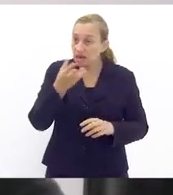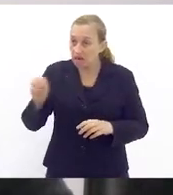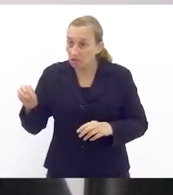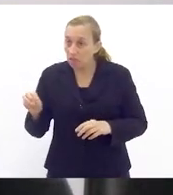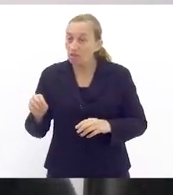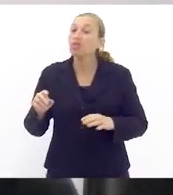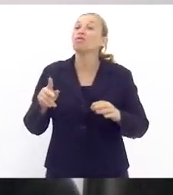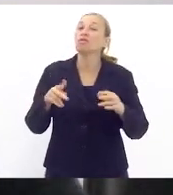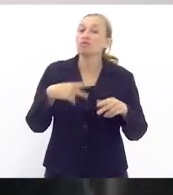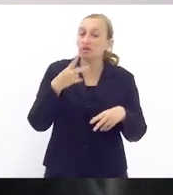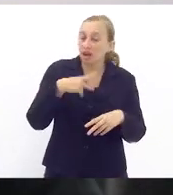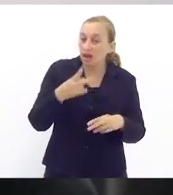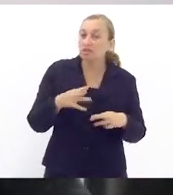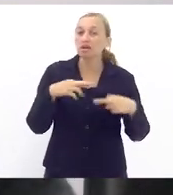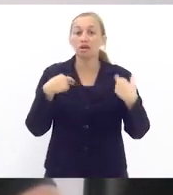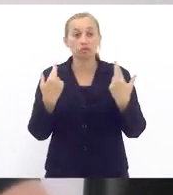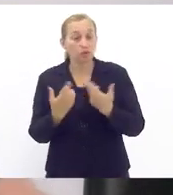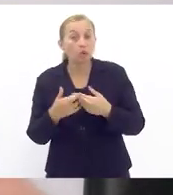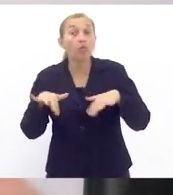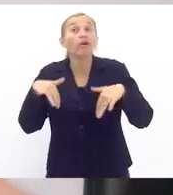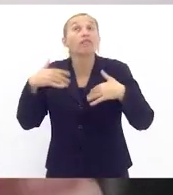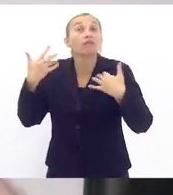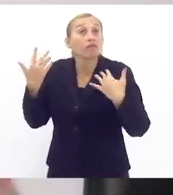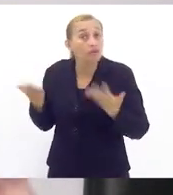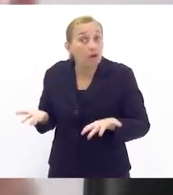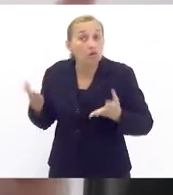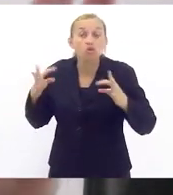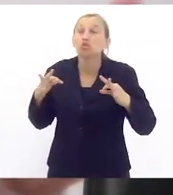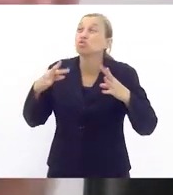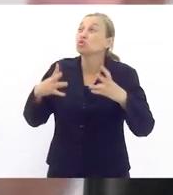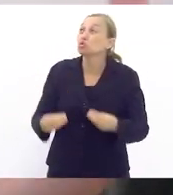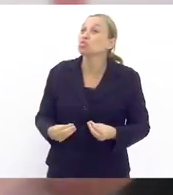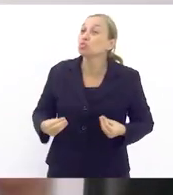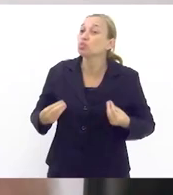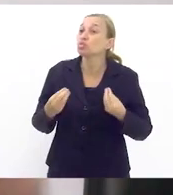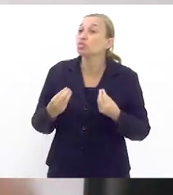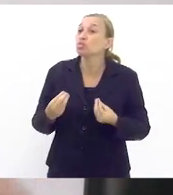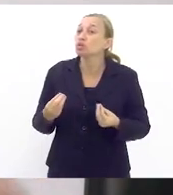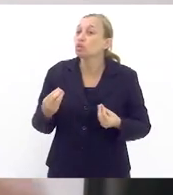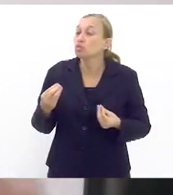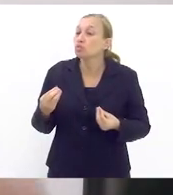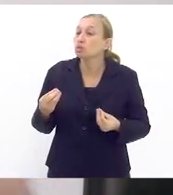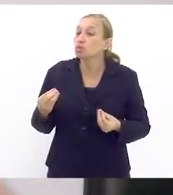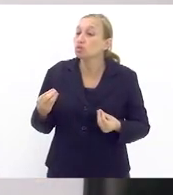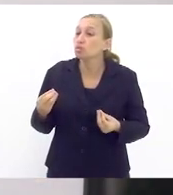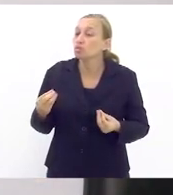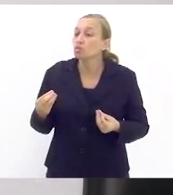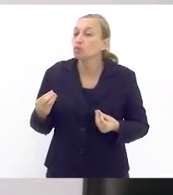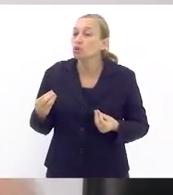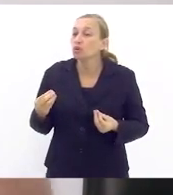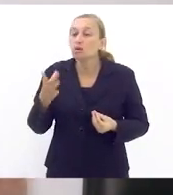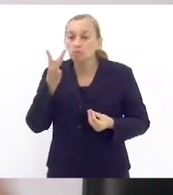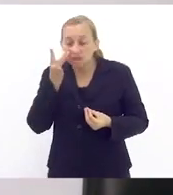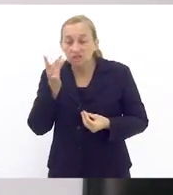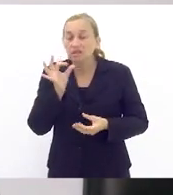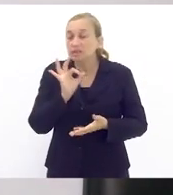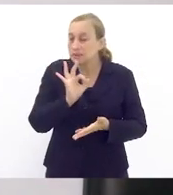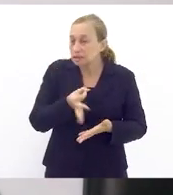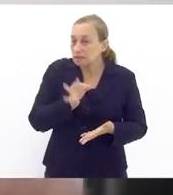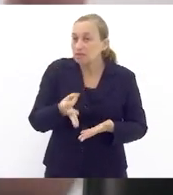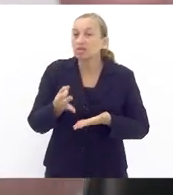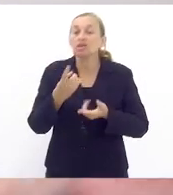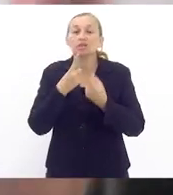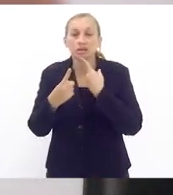nessa reunião né então é tudo muito ela tá muito presente realmente a gente tem